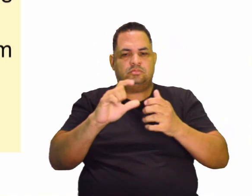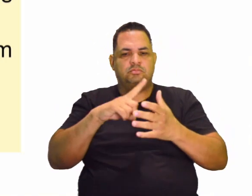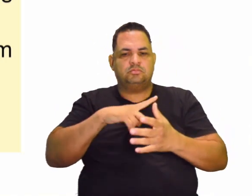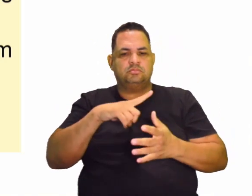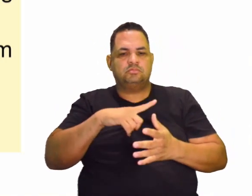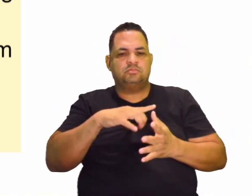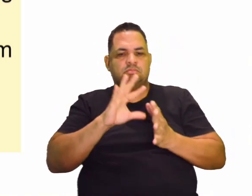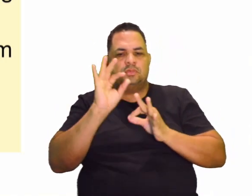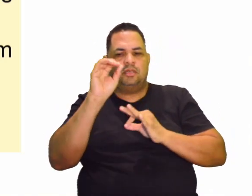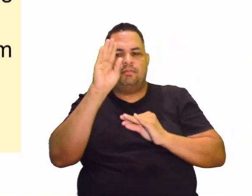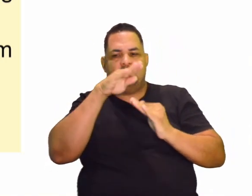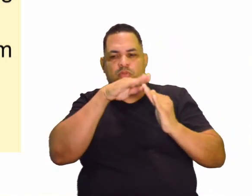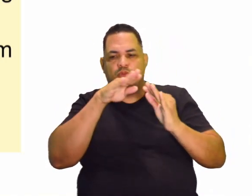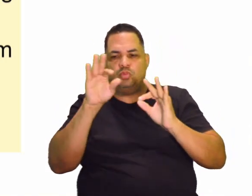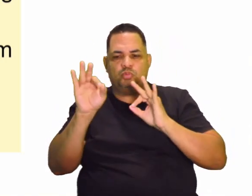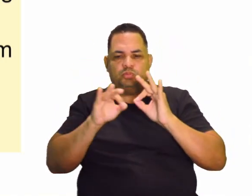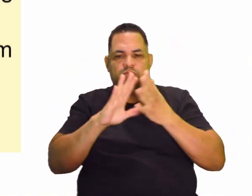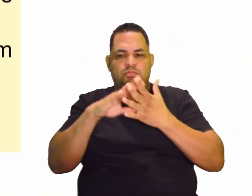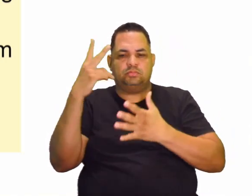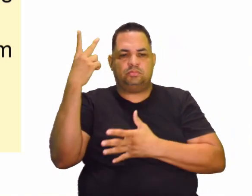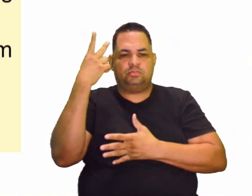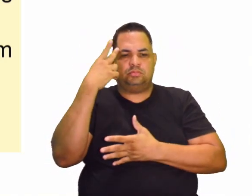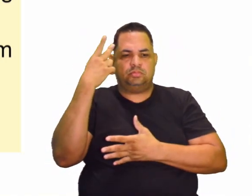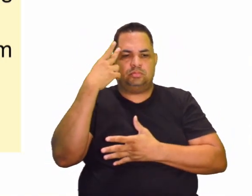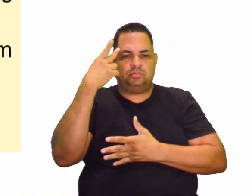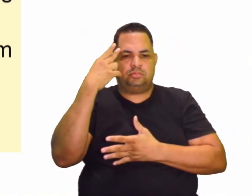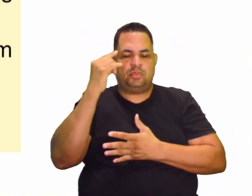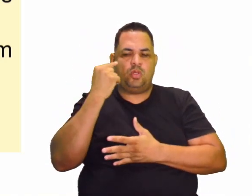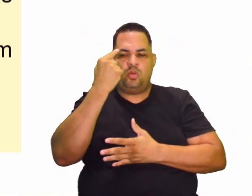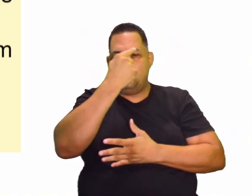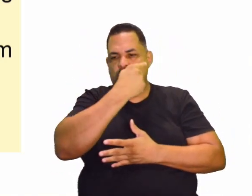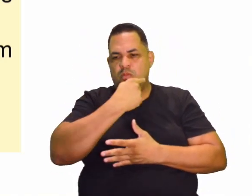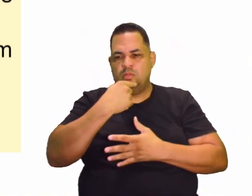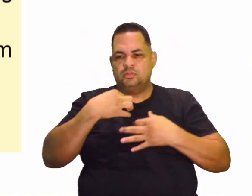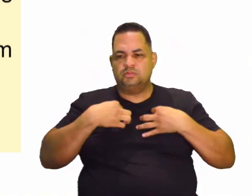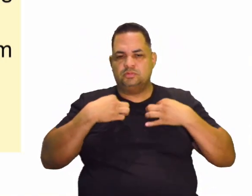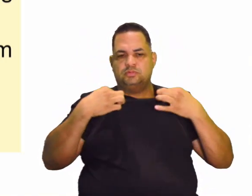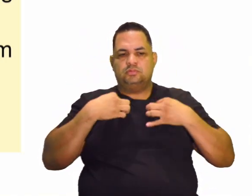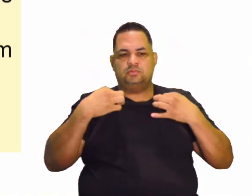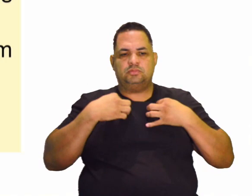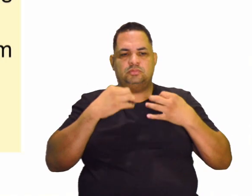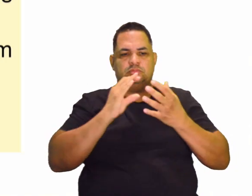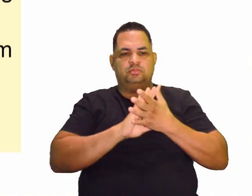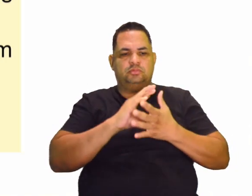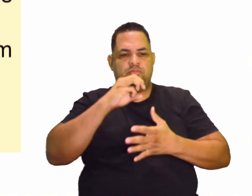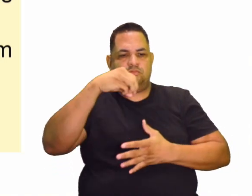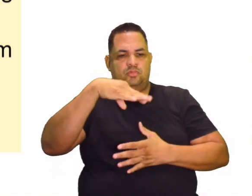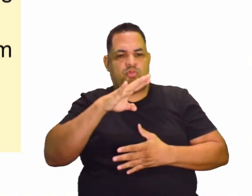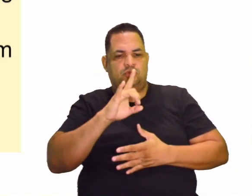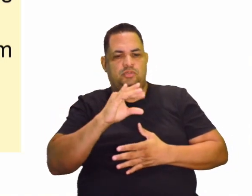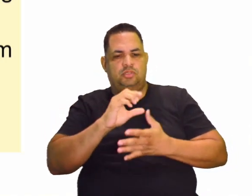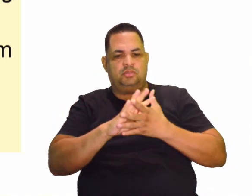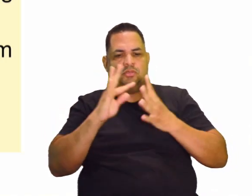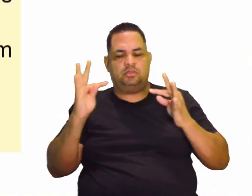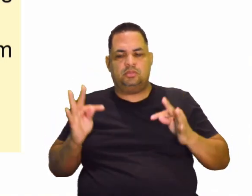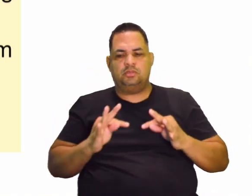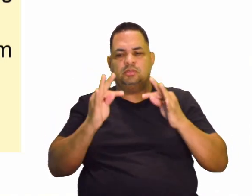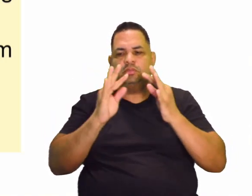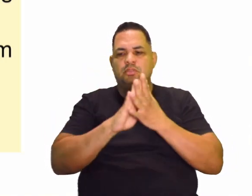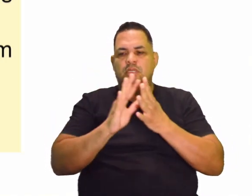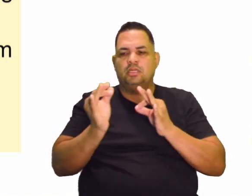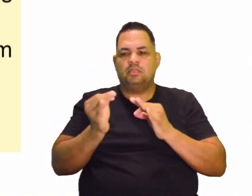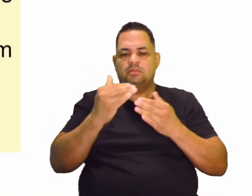toques naturalistas com os rostos e trajes, e os mosaicos é uma técnica decorativa